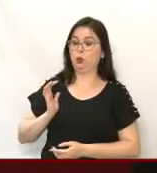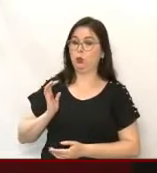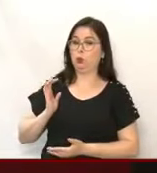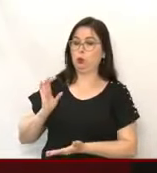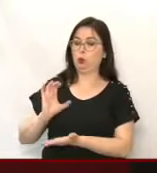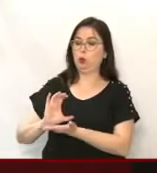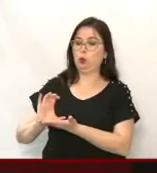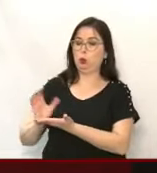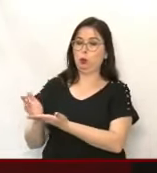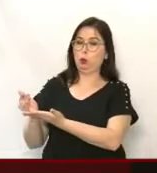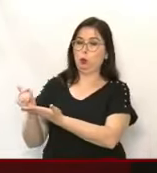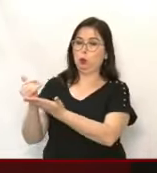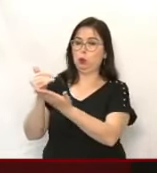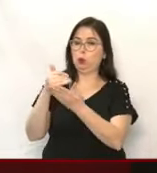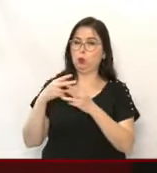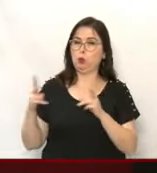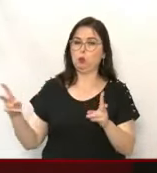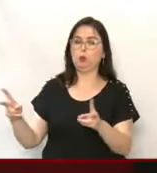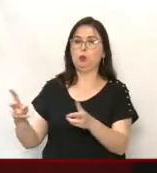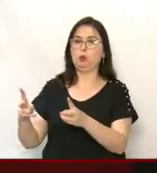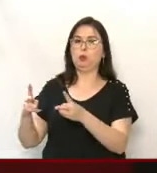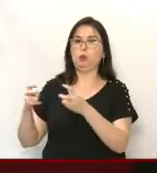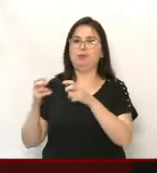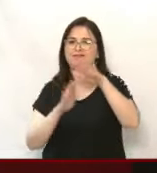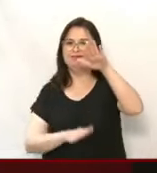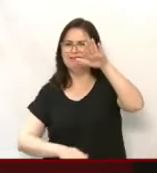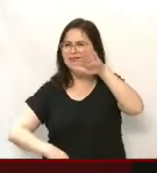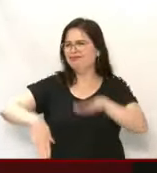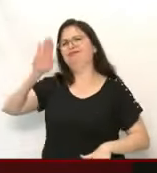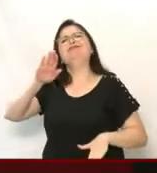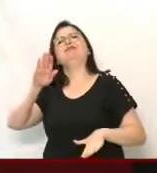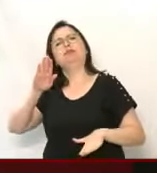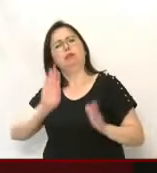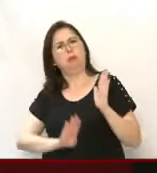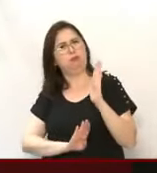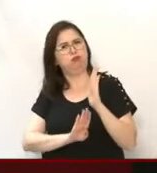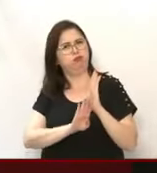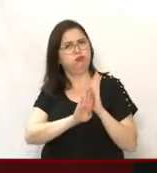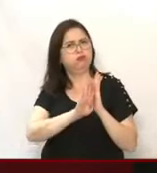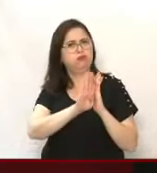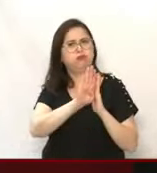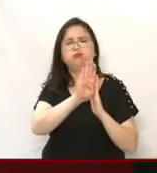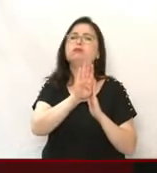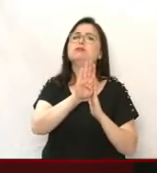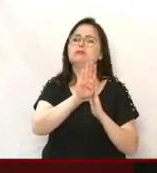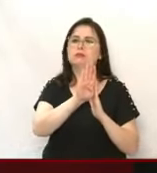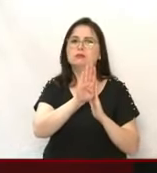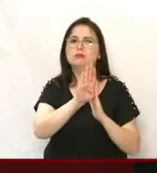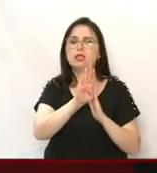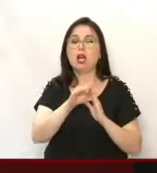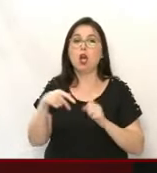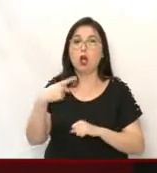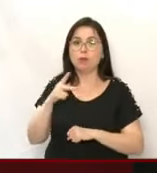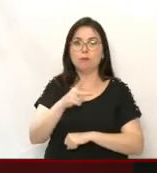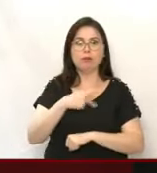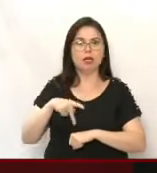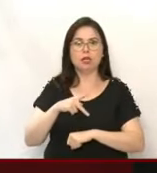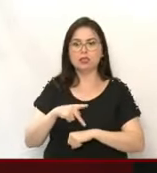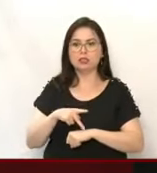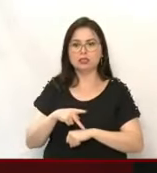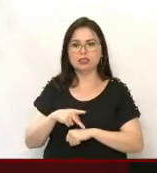por consequência, a disparada da desigualdade social e econômica. Em um país com um histórico secular